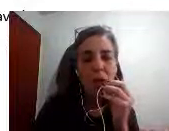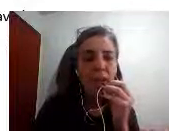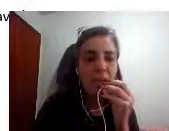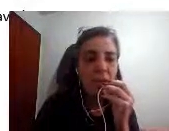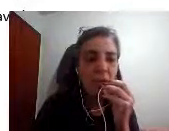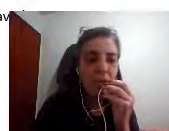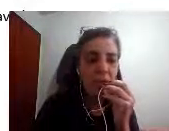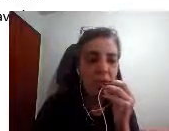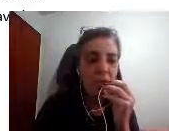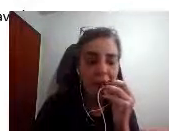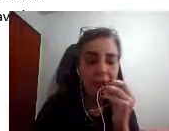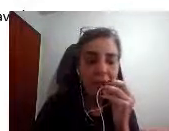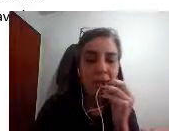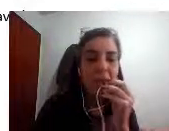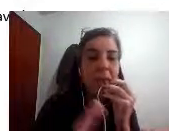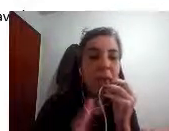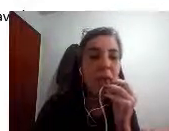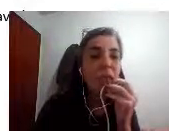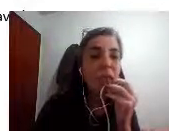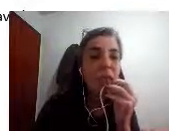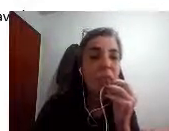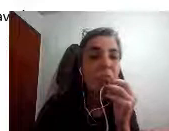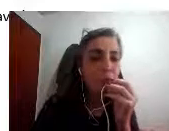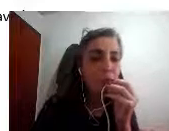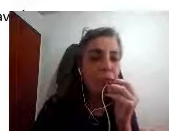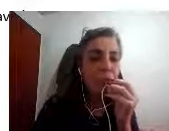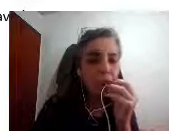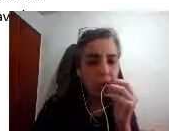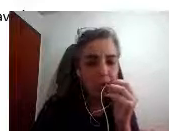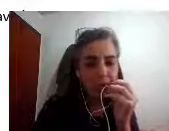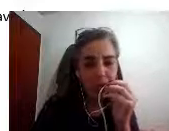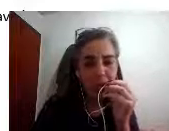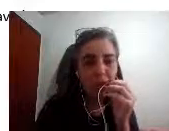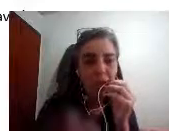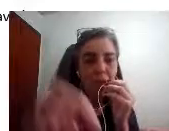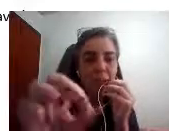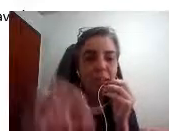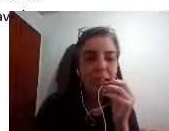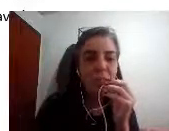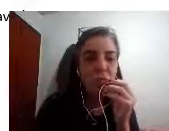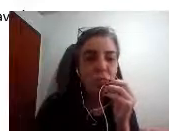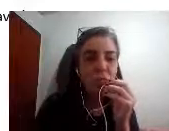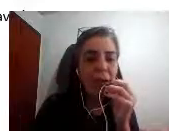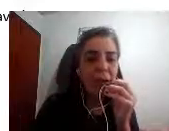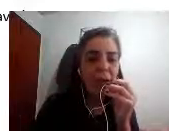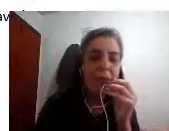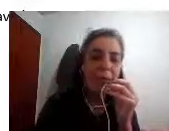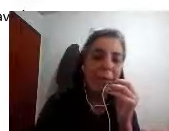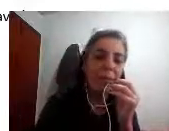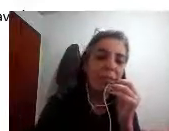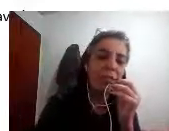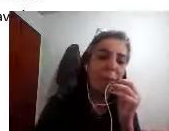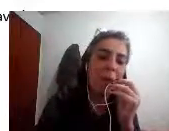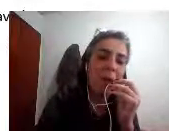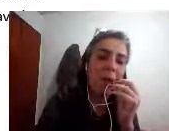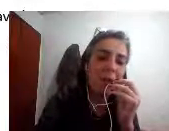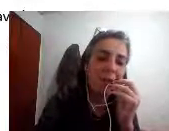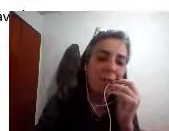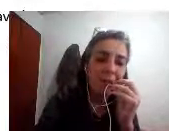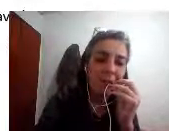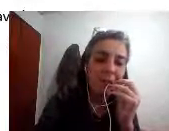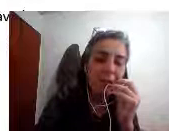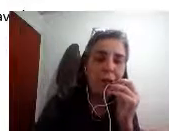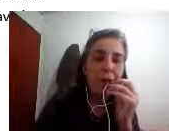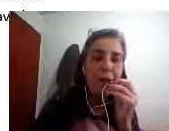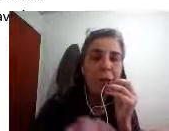boa, responder às atividades. Lembrando que tudo vale nota, gente. Tem que ter tudo no caderno. A Patrícia vai marcar uma